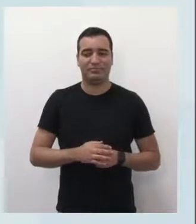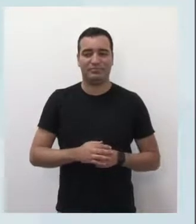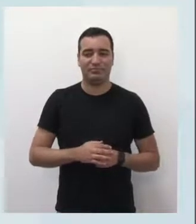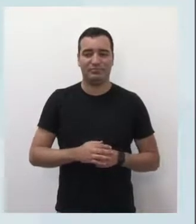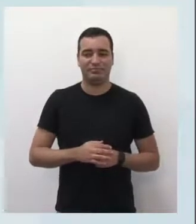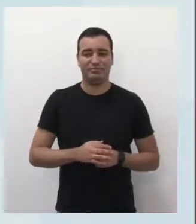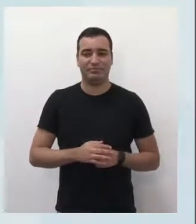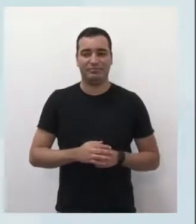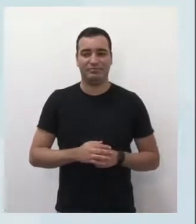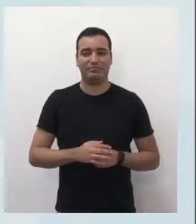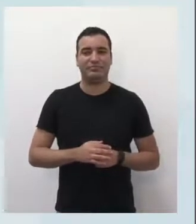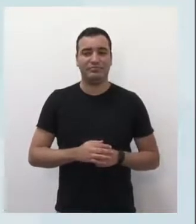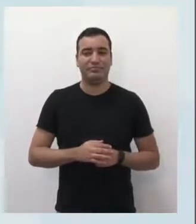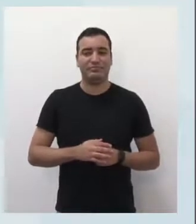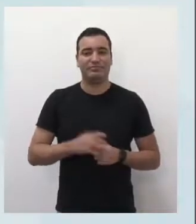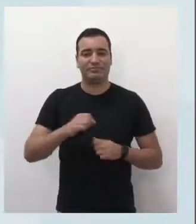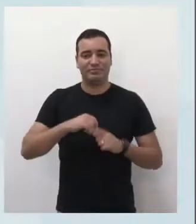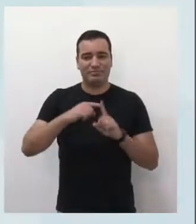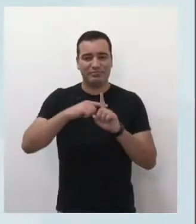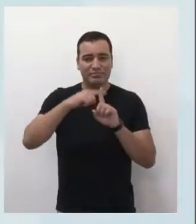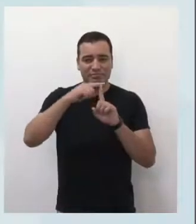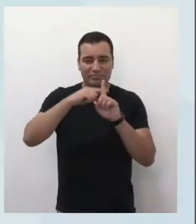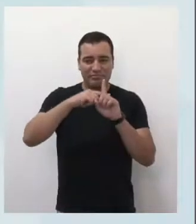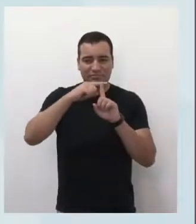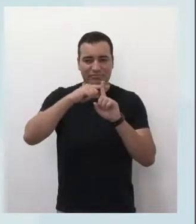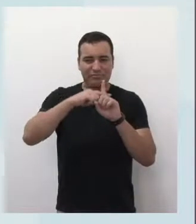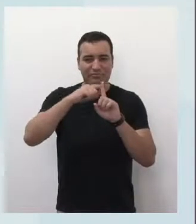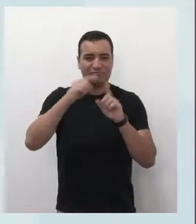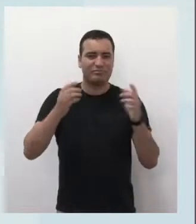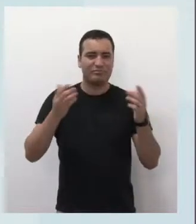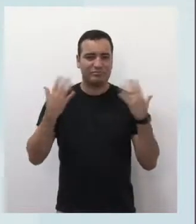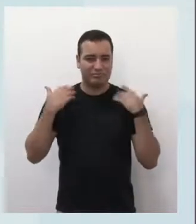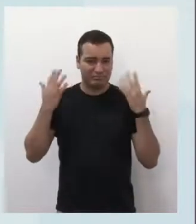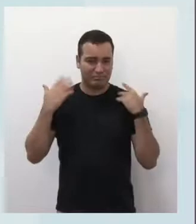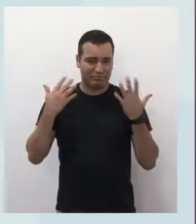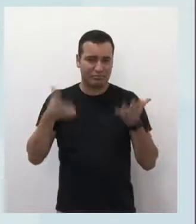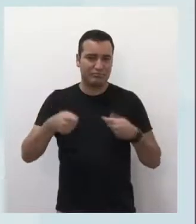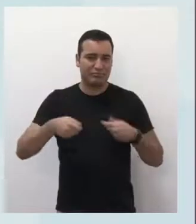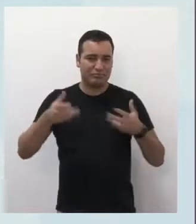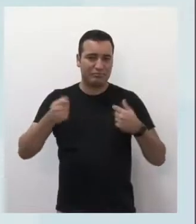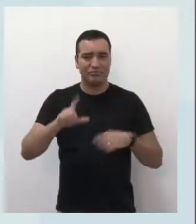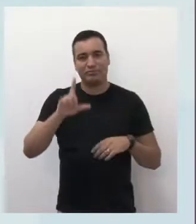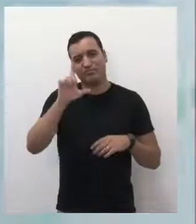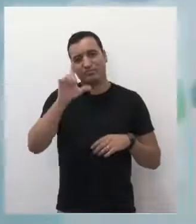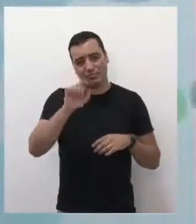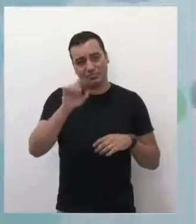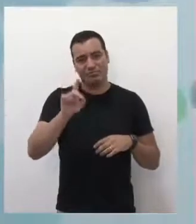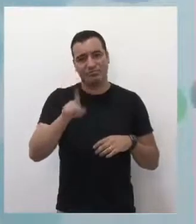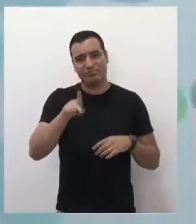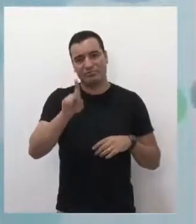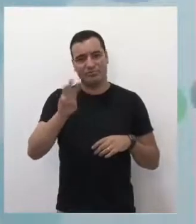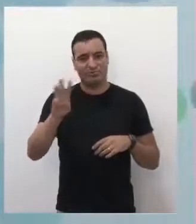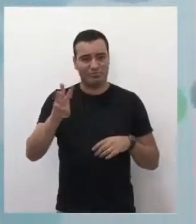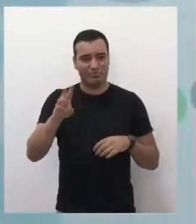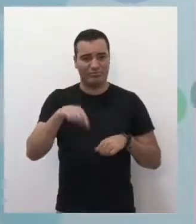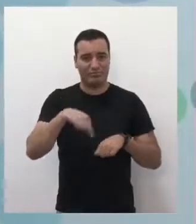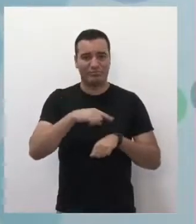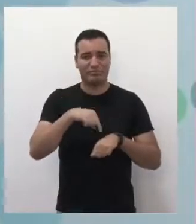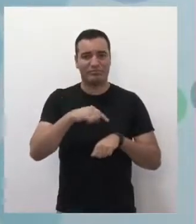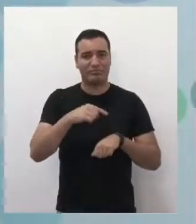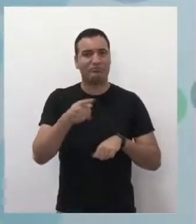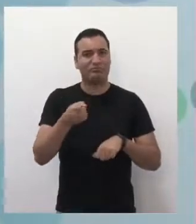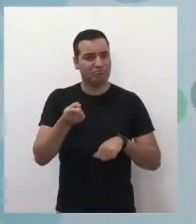para uma temperatura mínima, aí, quando está no verãozão, você vai gastar 10 kWh. É muito,